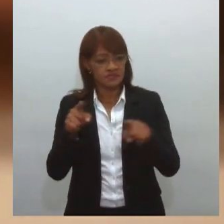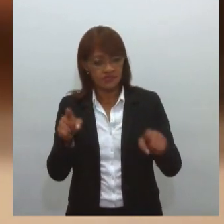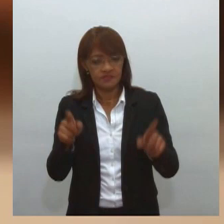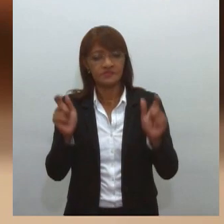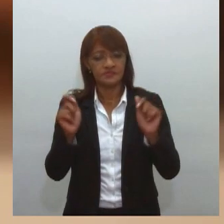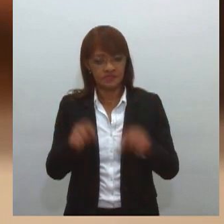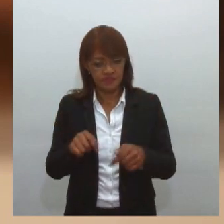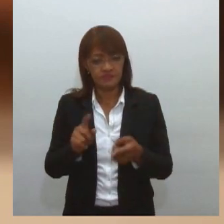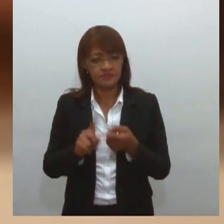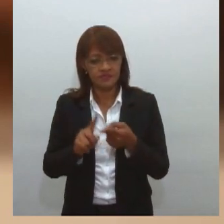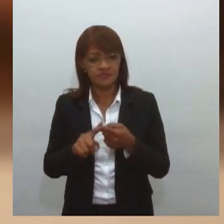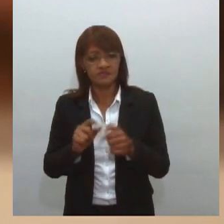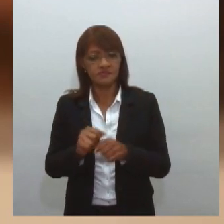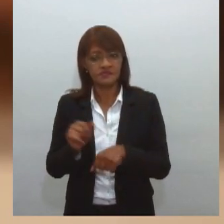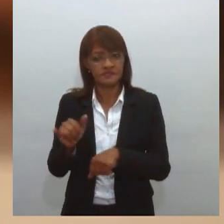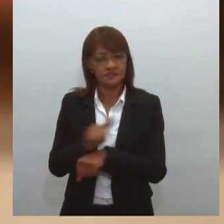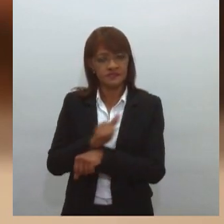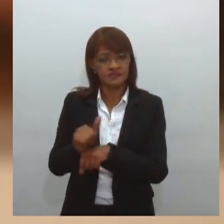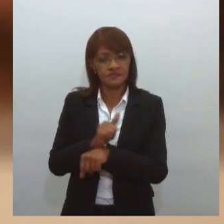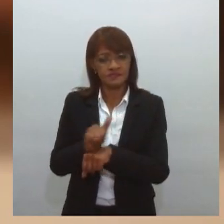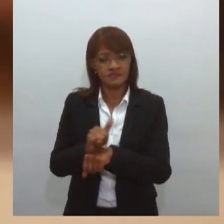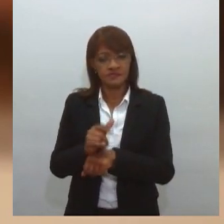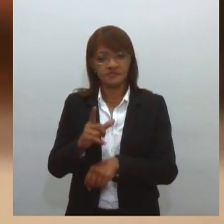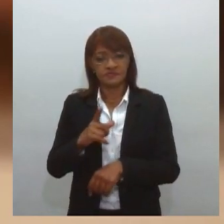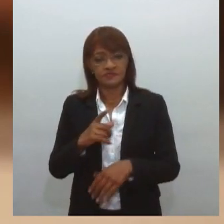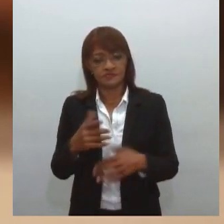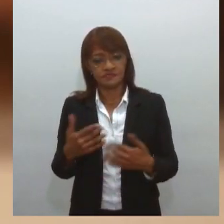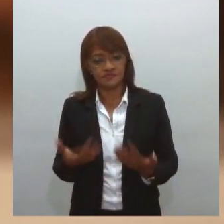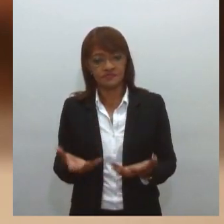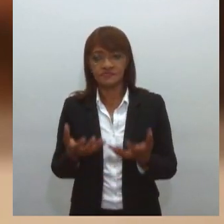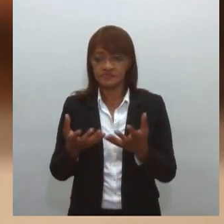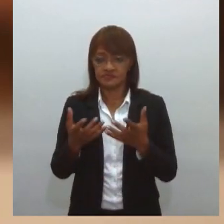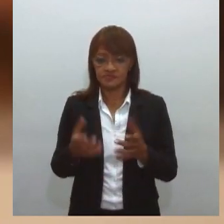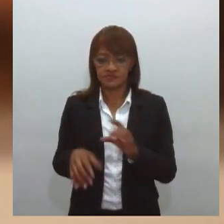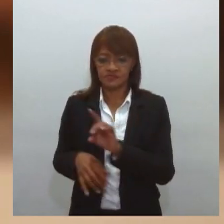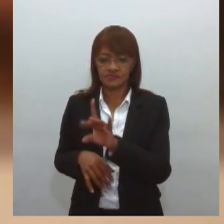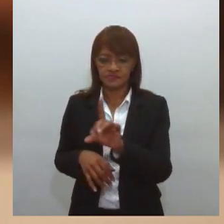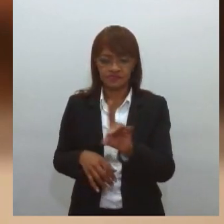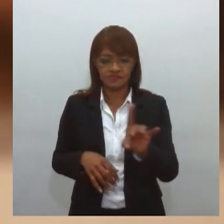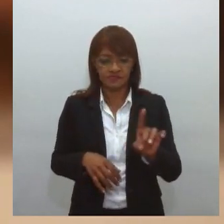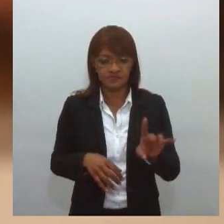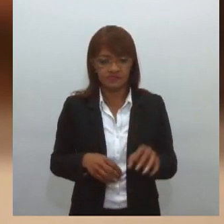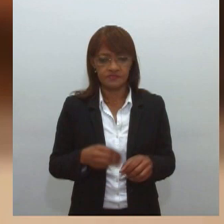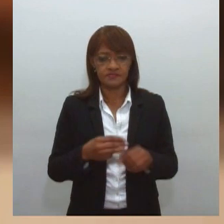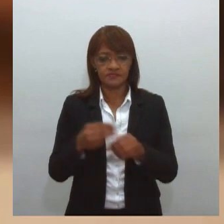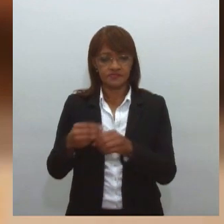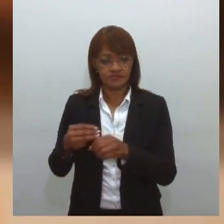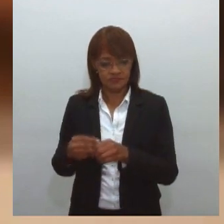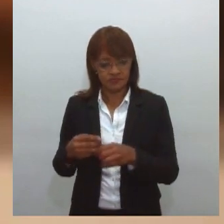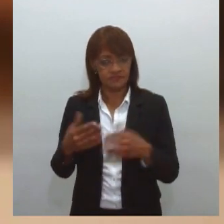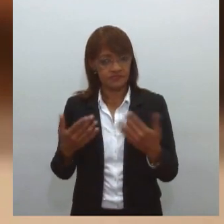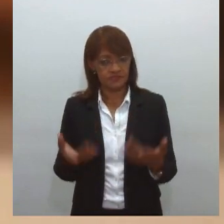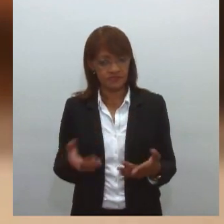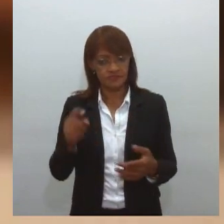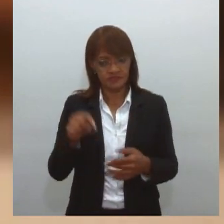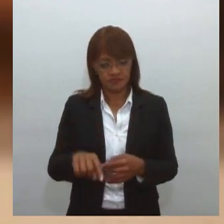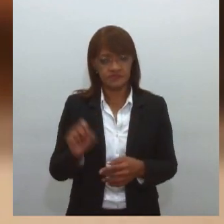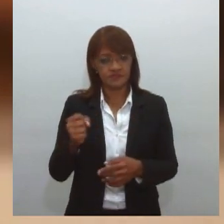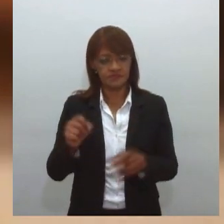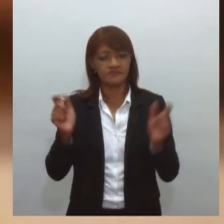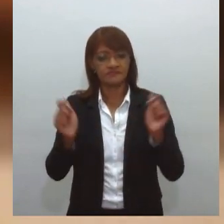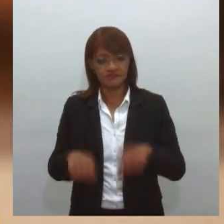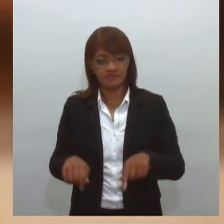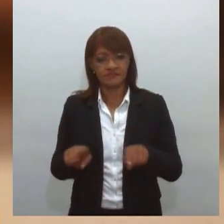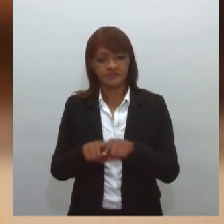essas estratégias. Então, a gente espera que cada município que compõe o estado de Sergipe possa ter uma procuradoria da